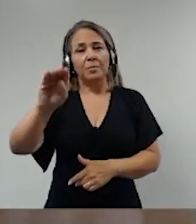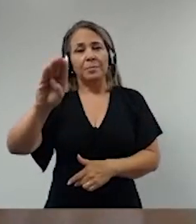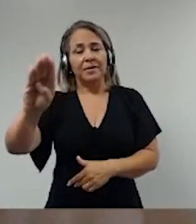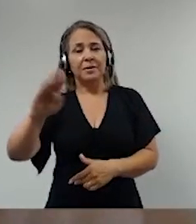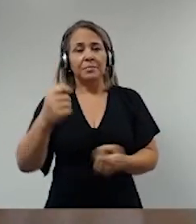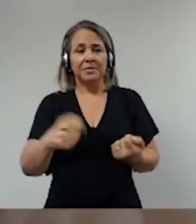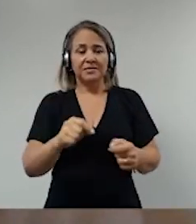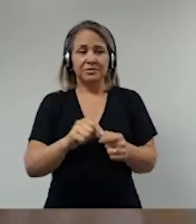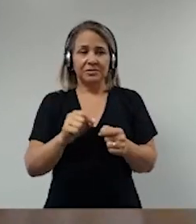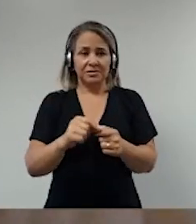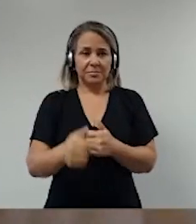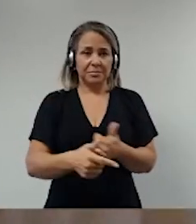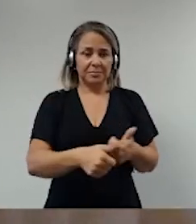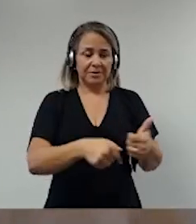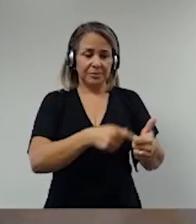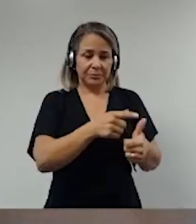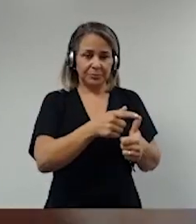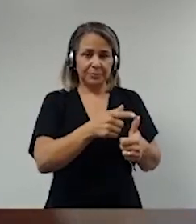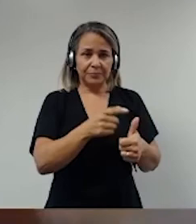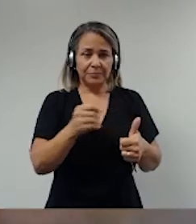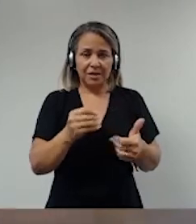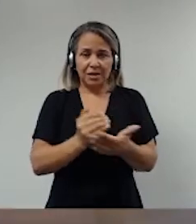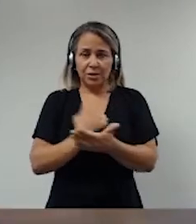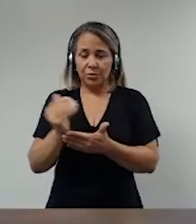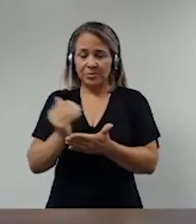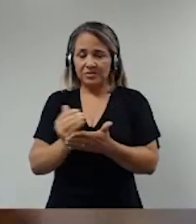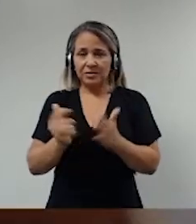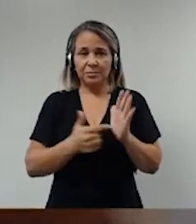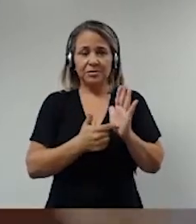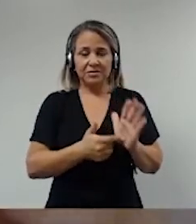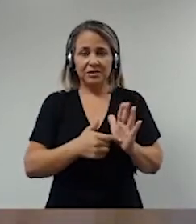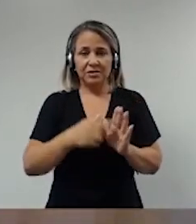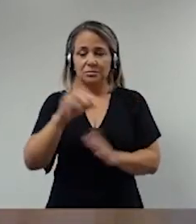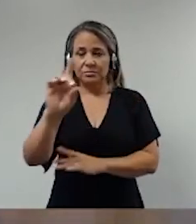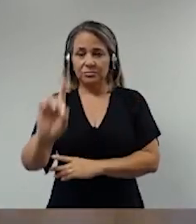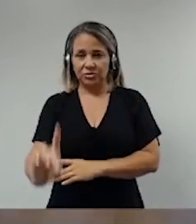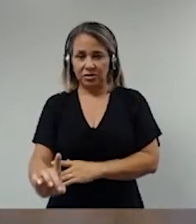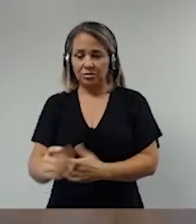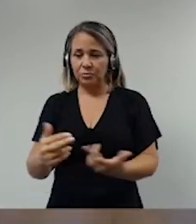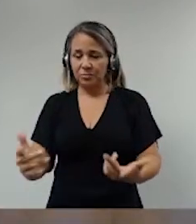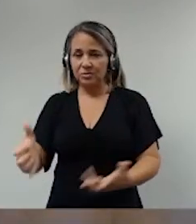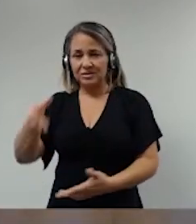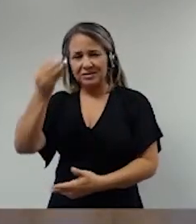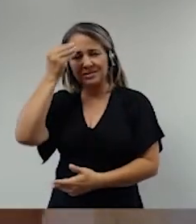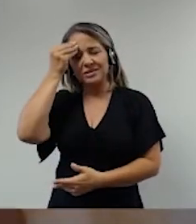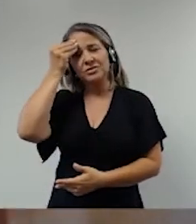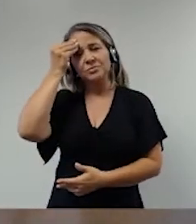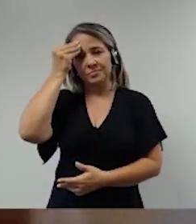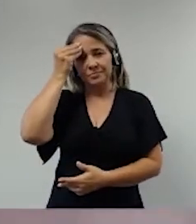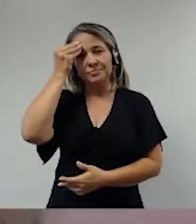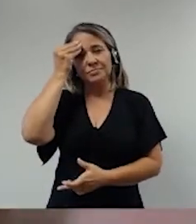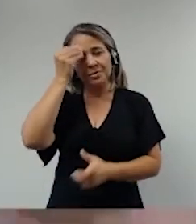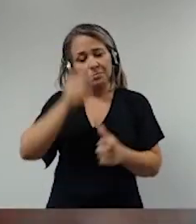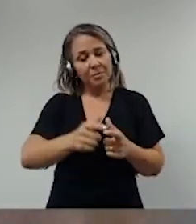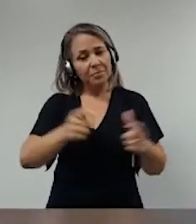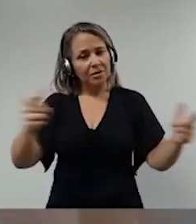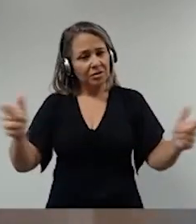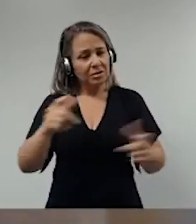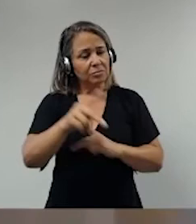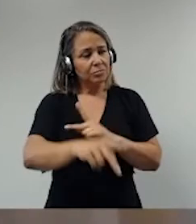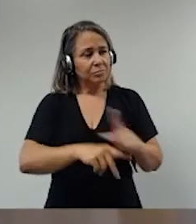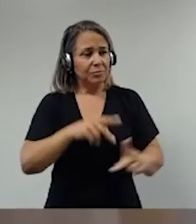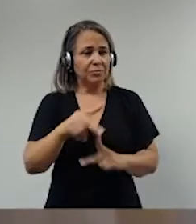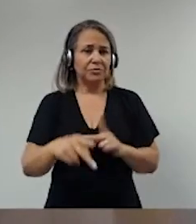de atuação e começar a tornar o direito algo palatável, compreensível para a grande maioria da